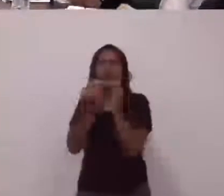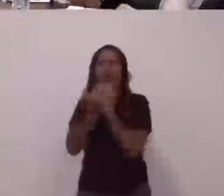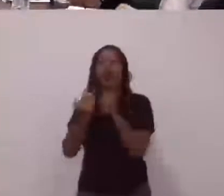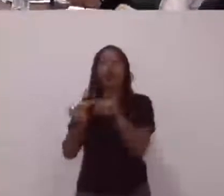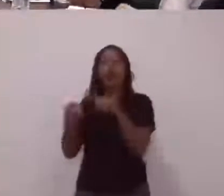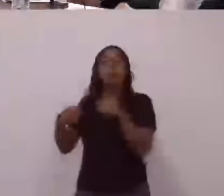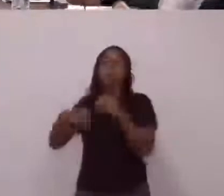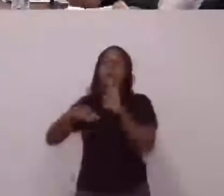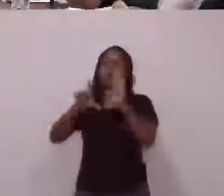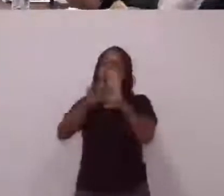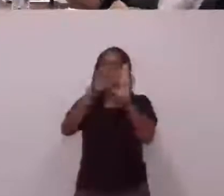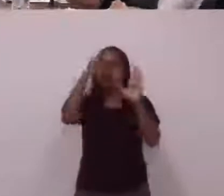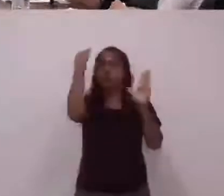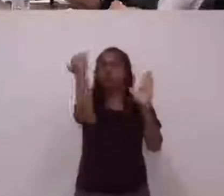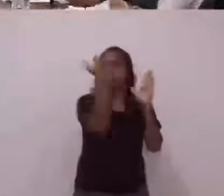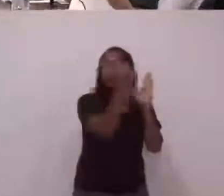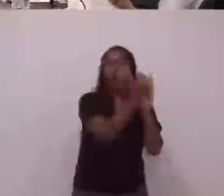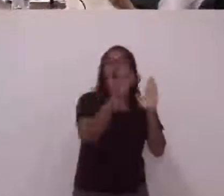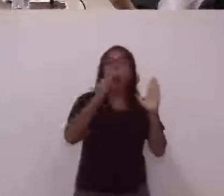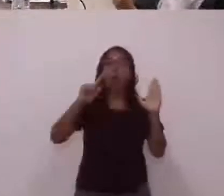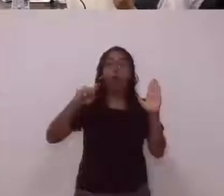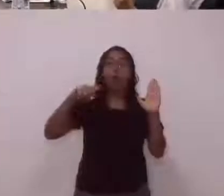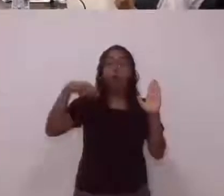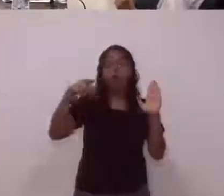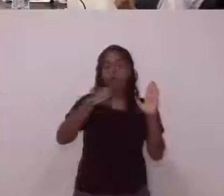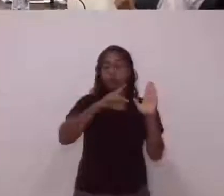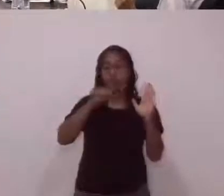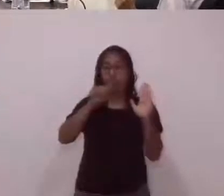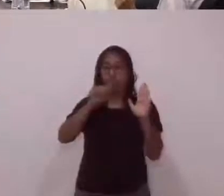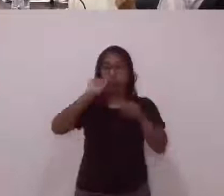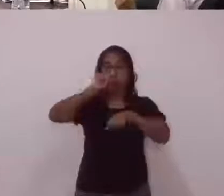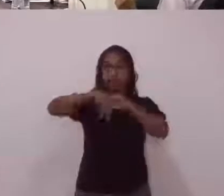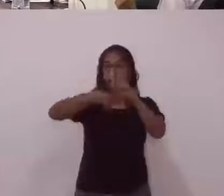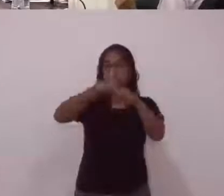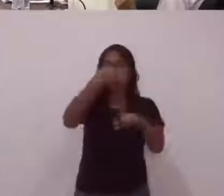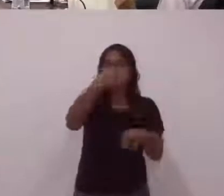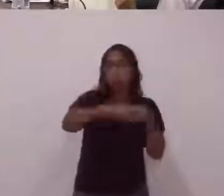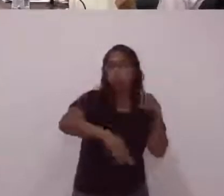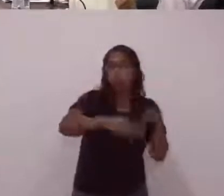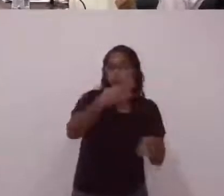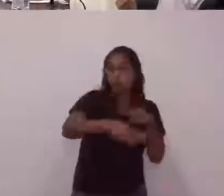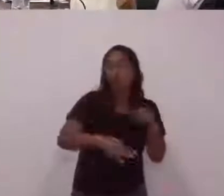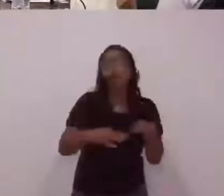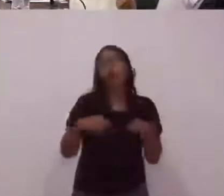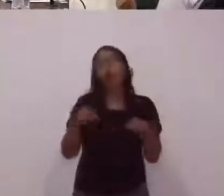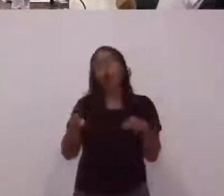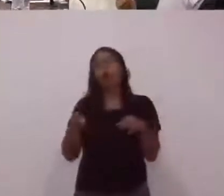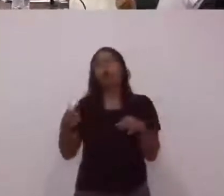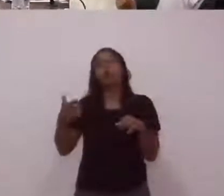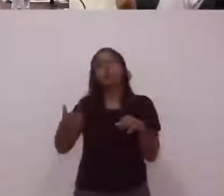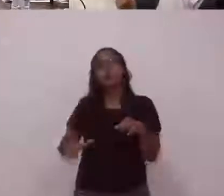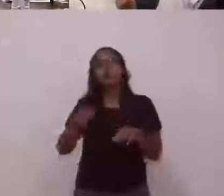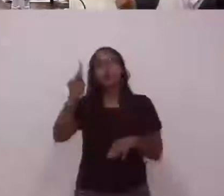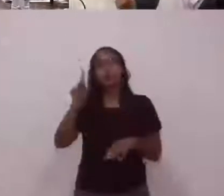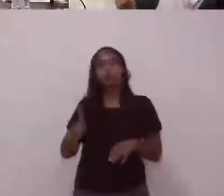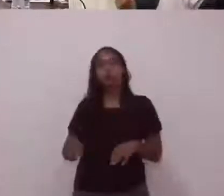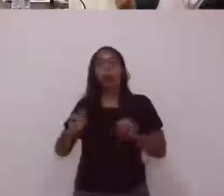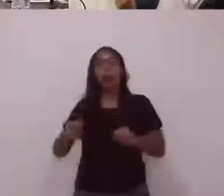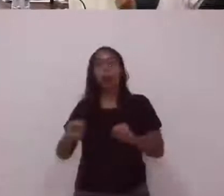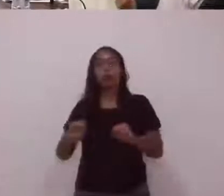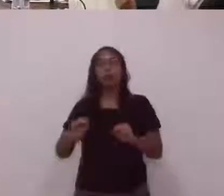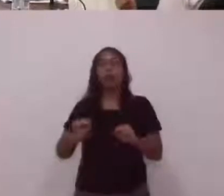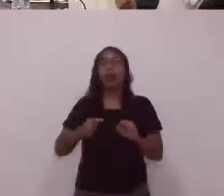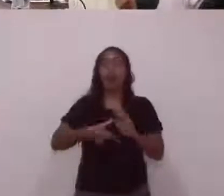e só votará, se necessário, para completar o quórum de julgamento. Será convocado o suplente do vereador impedido de